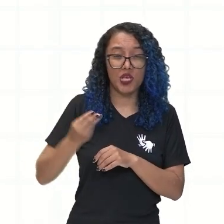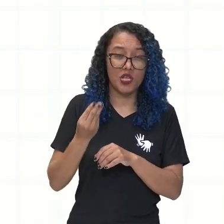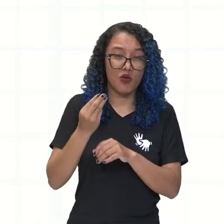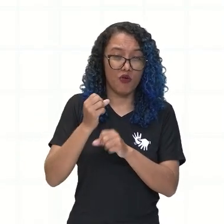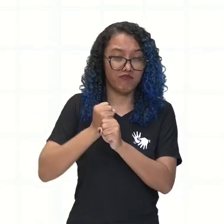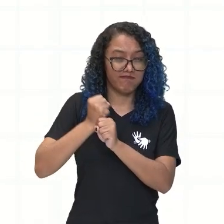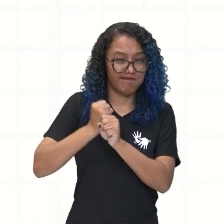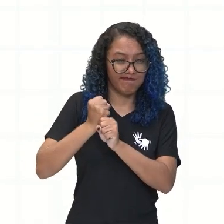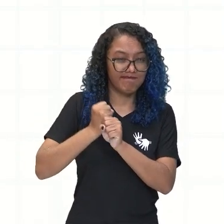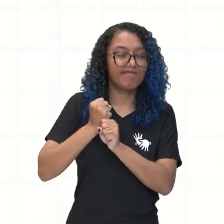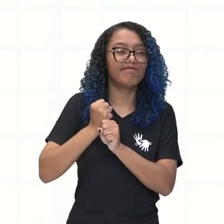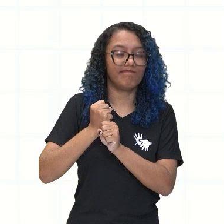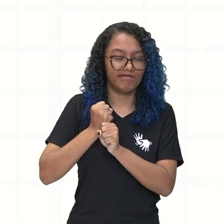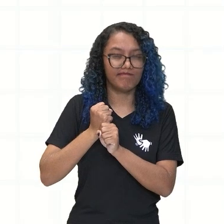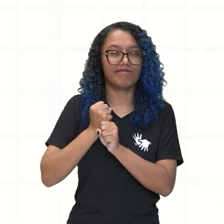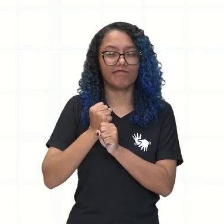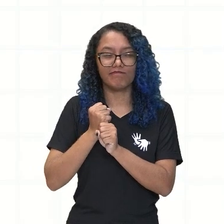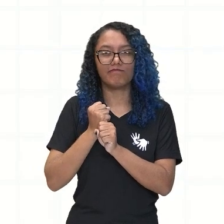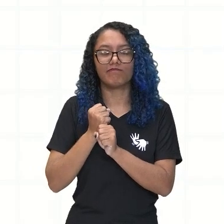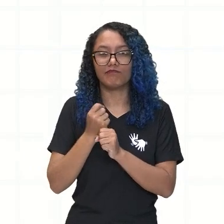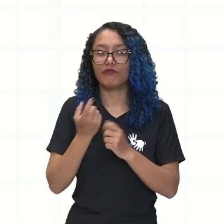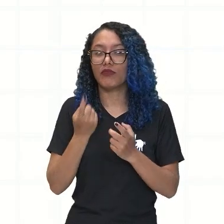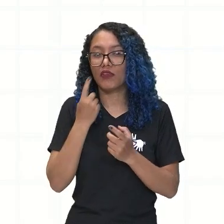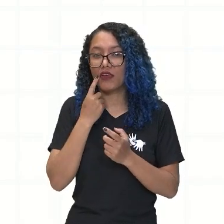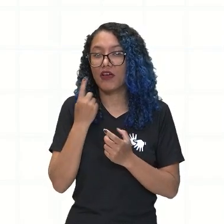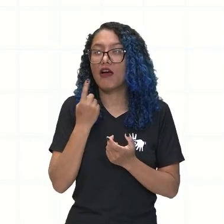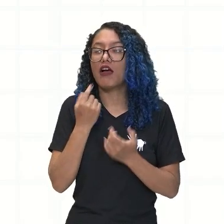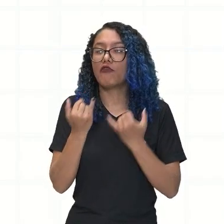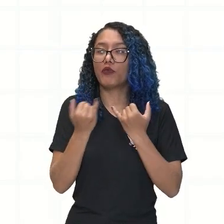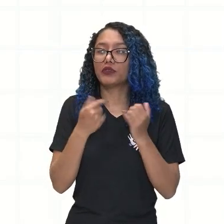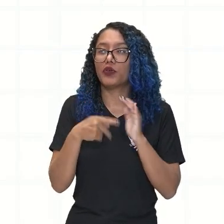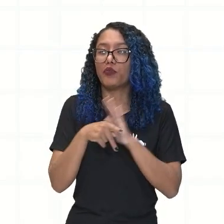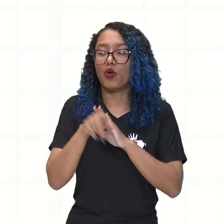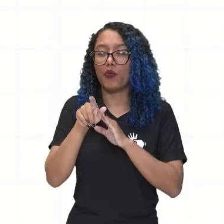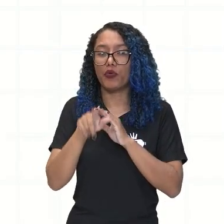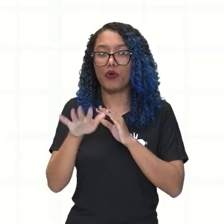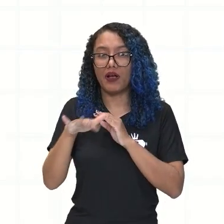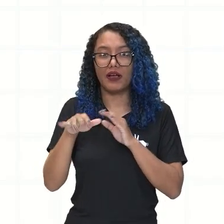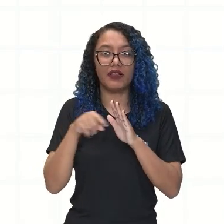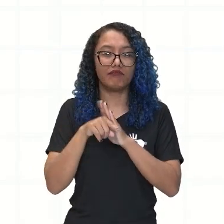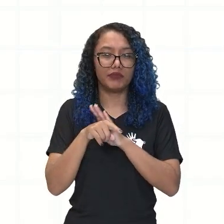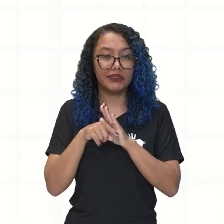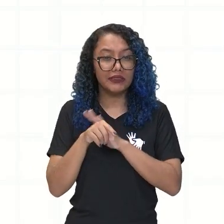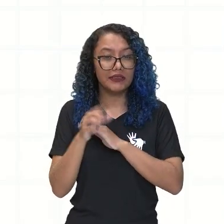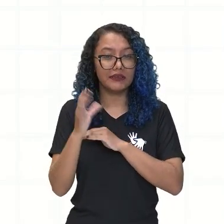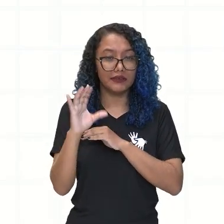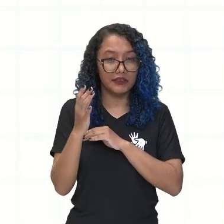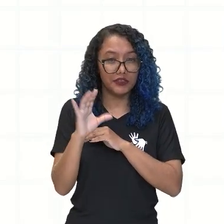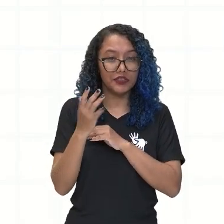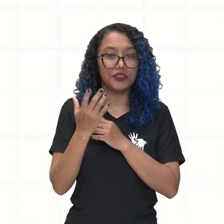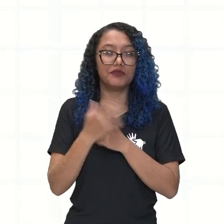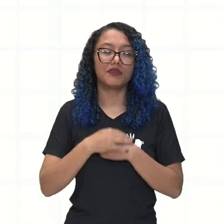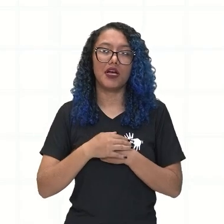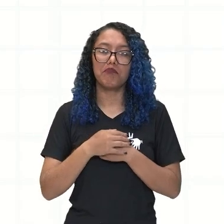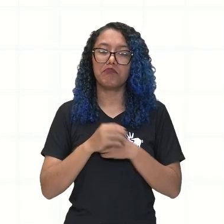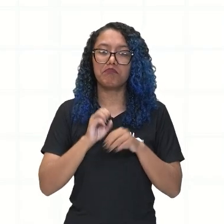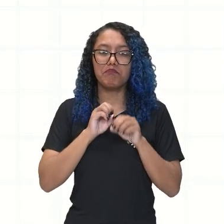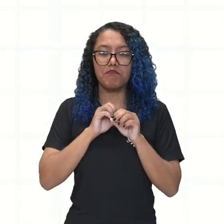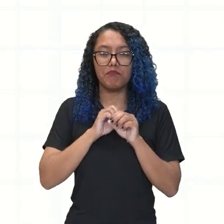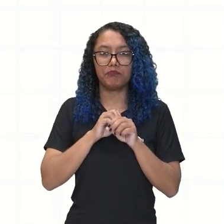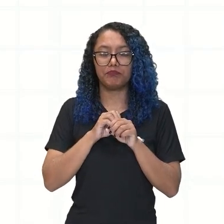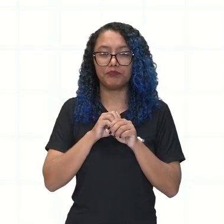informação dos cientistas nos passando, os textos de divulgação nos ensinando também, bem depois da extinção